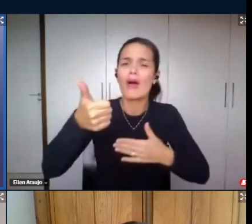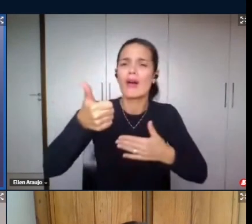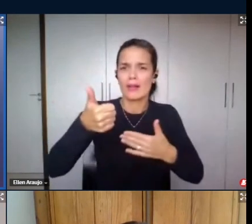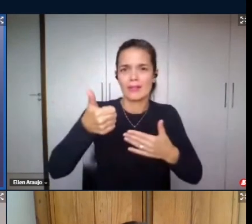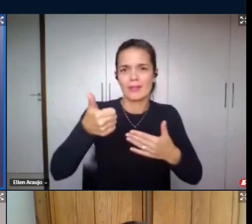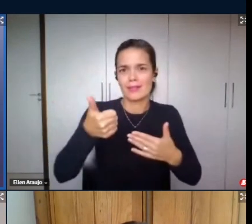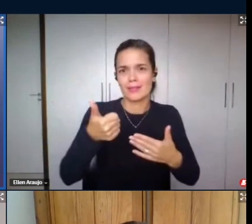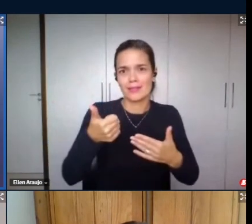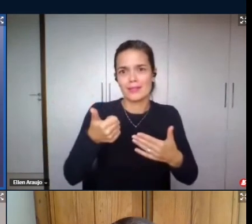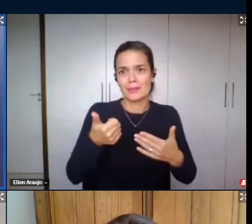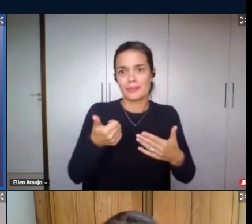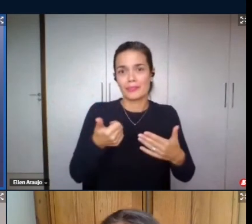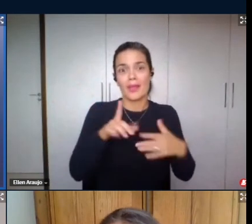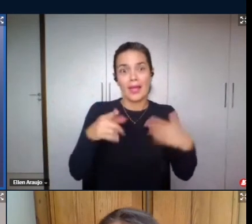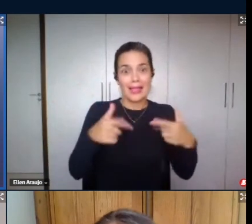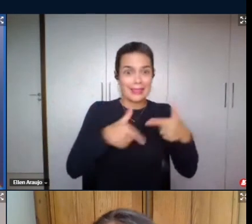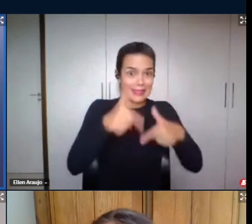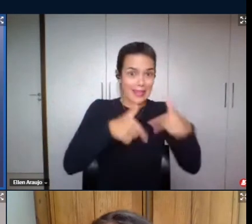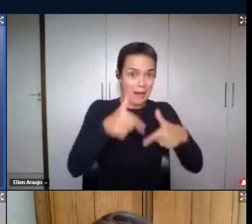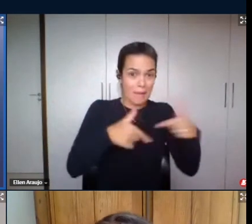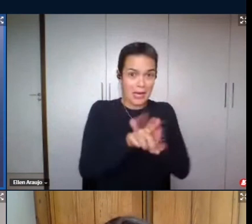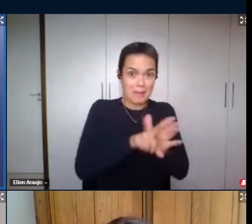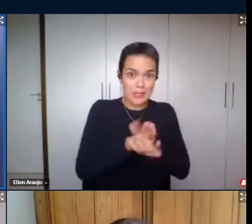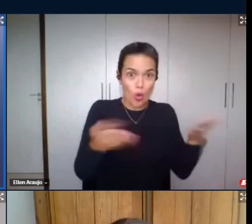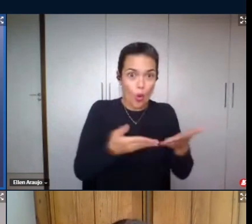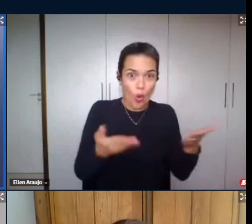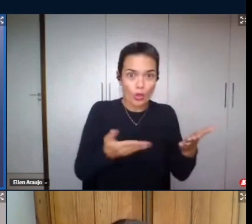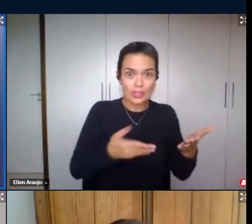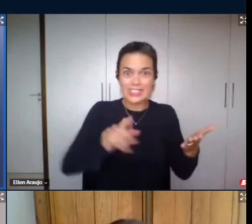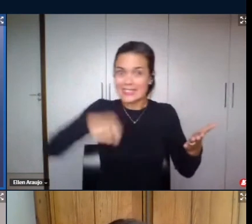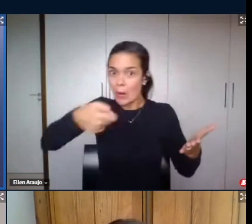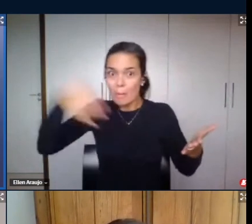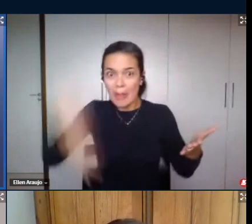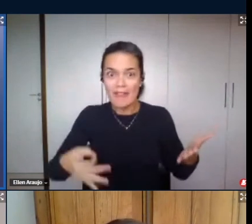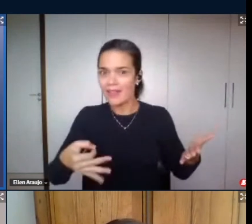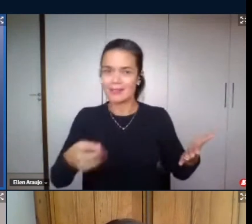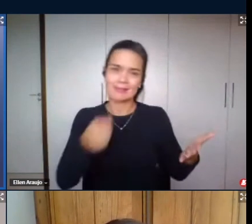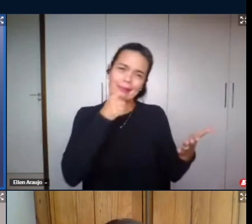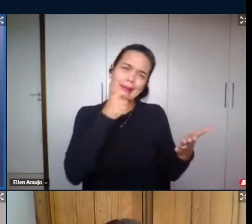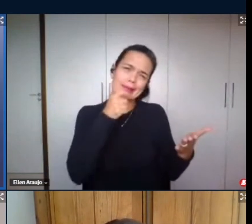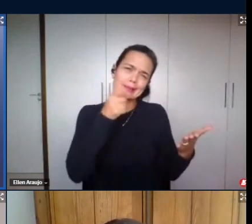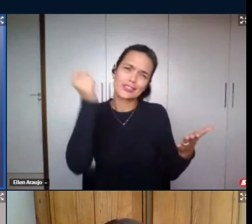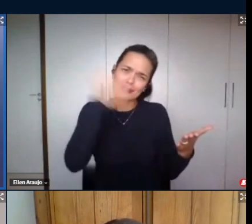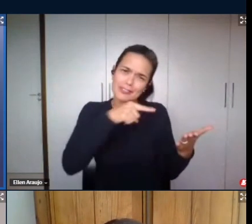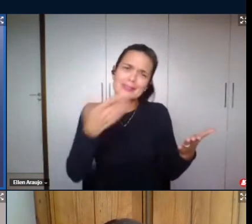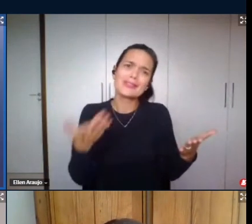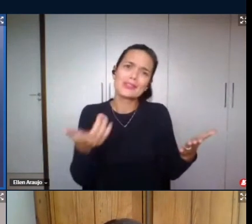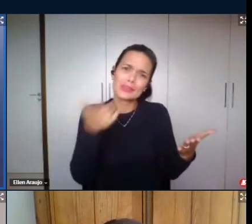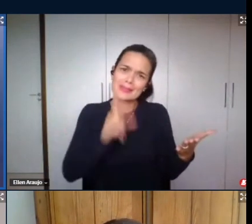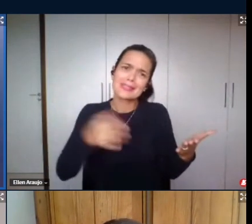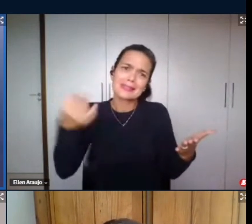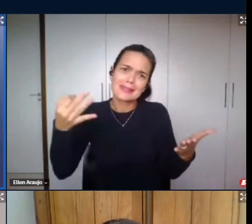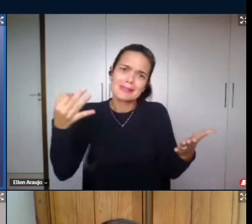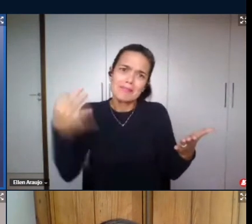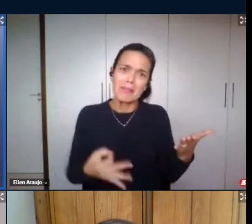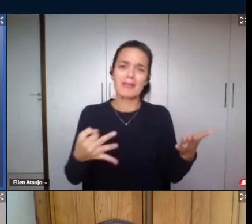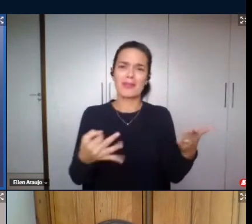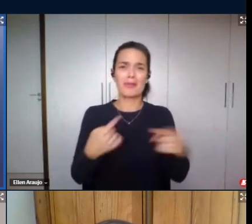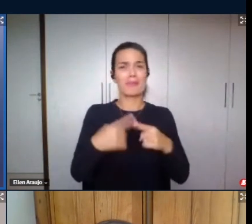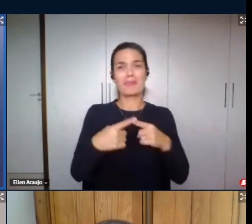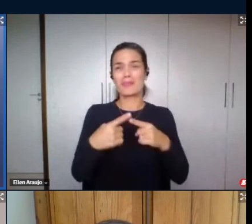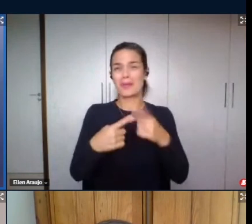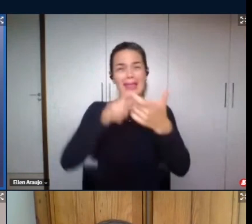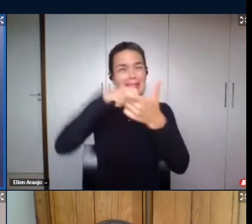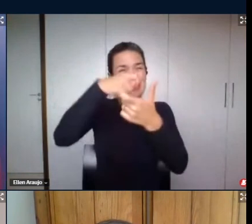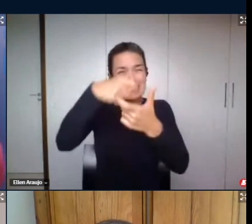os trabalhos, que os termos saiam perfeitos, né? Difícil, muito difícil... até porque são muitos termos,